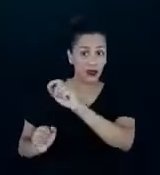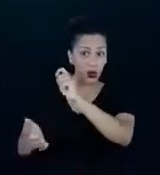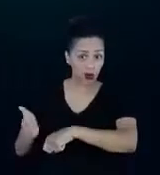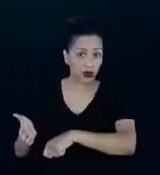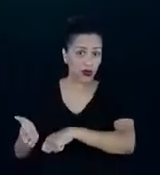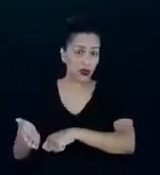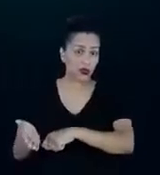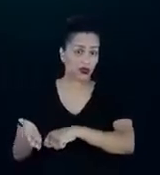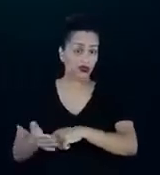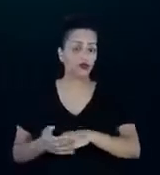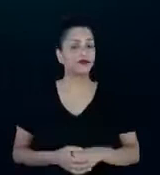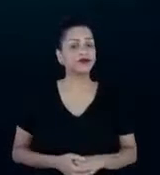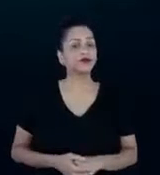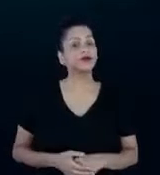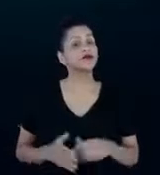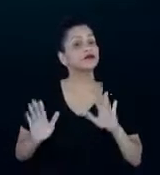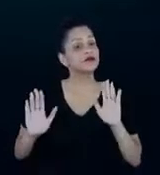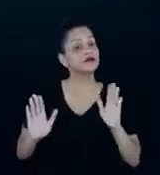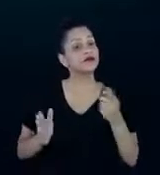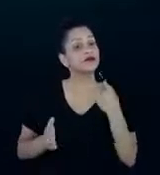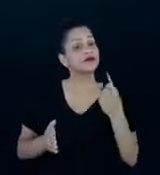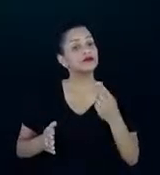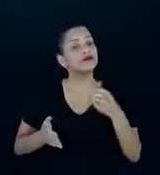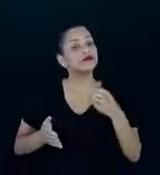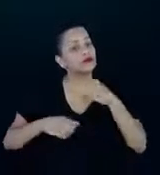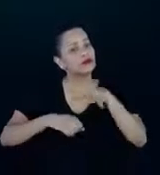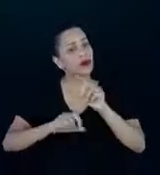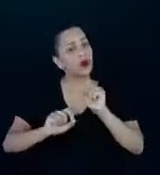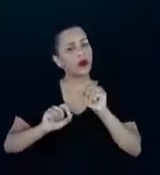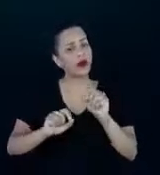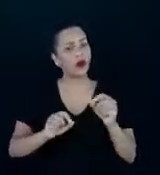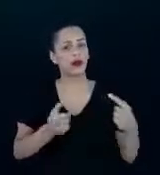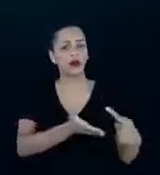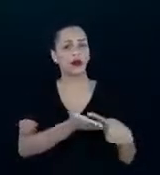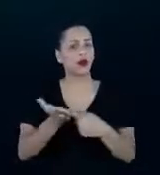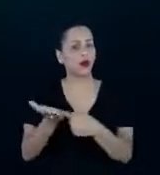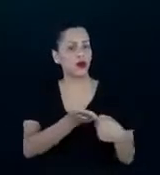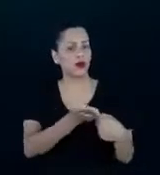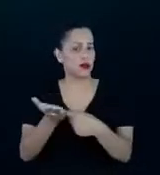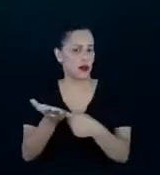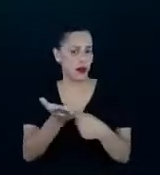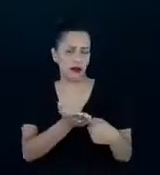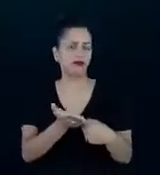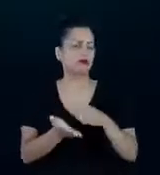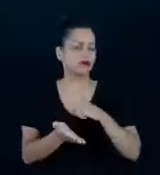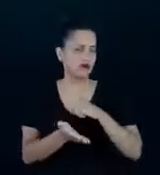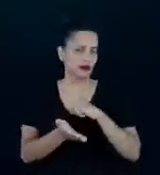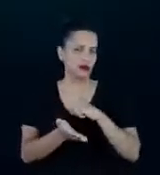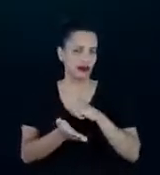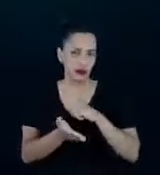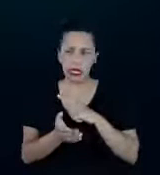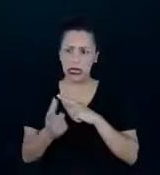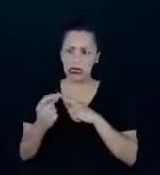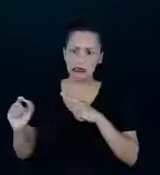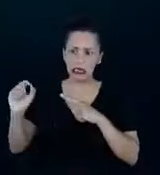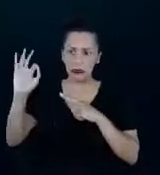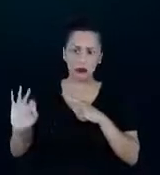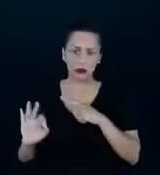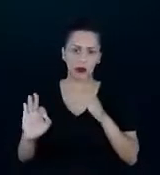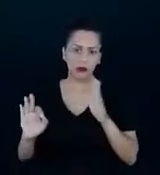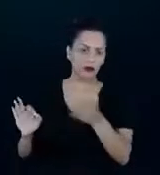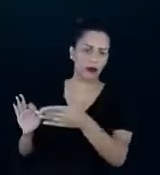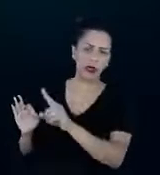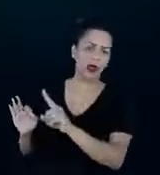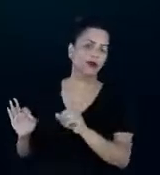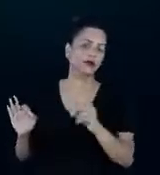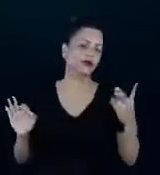que seja negociado entre as partes, como é, por exemplo, na lei de informática, em outras leis, lei de inovação, sempre permite, lei do bem, permite que